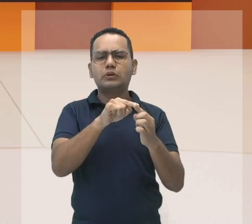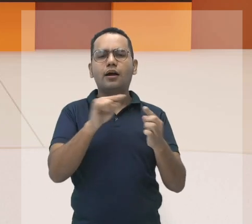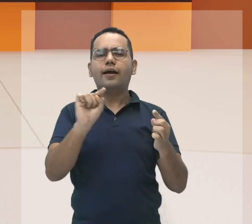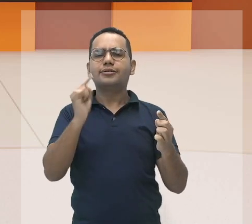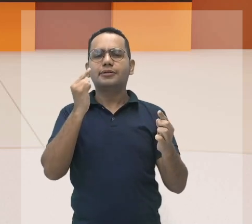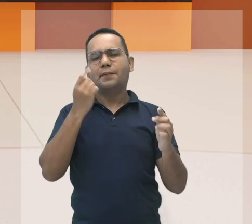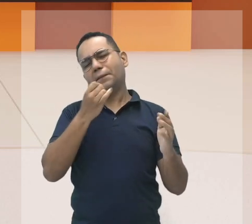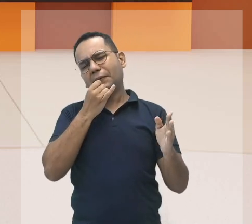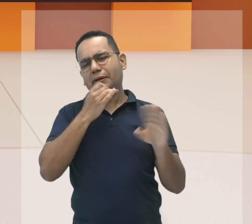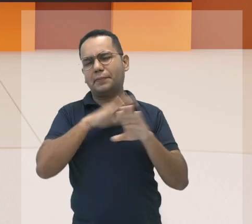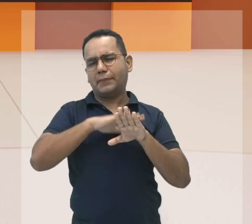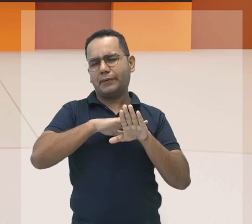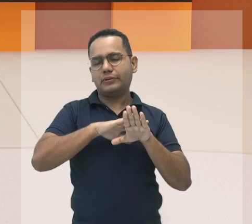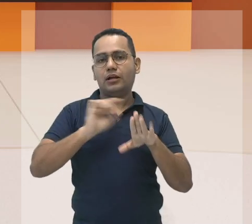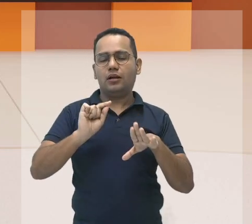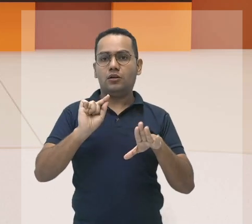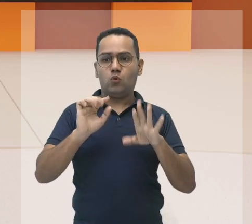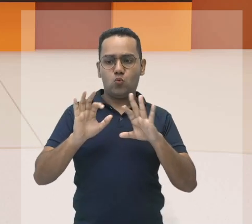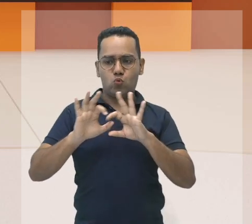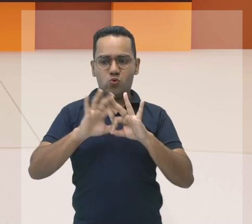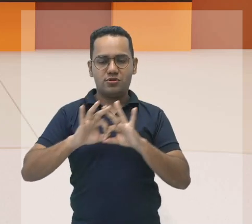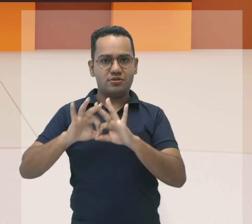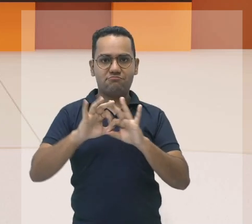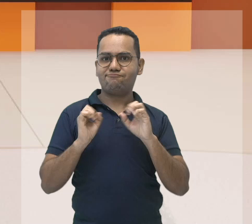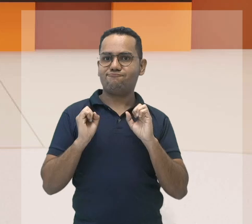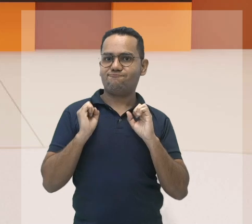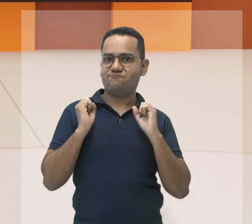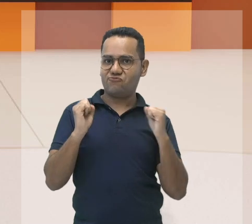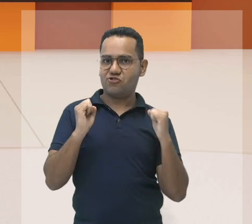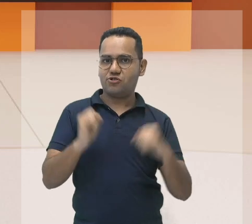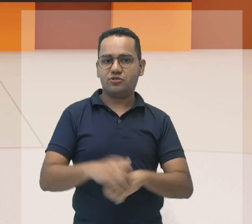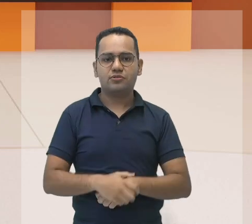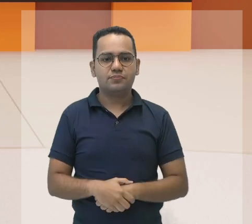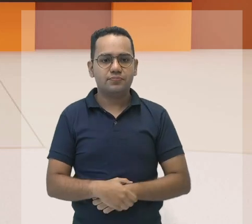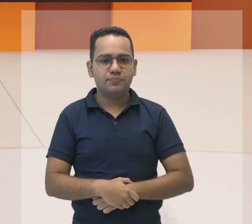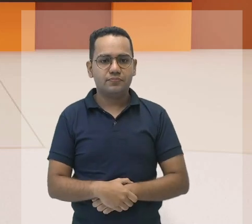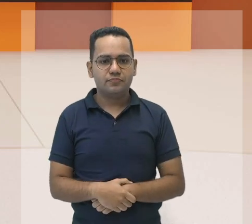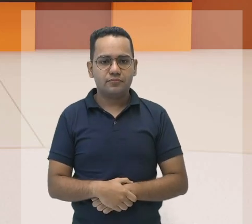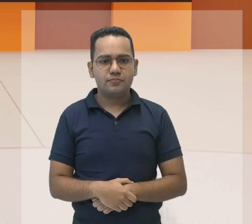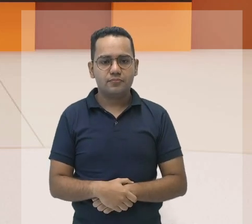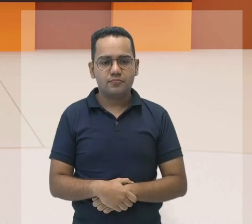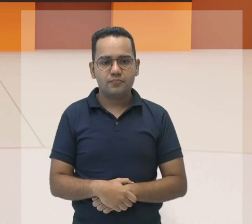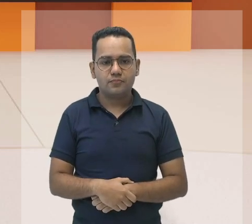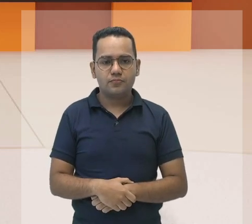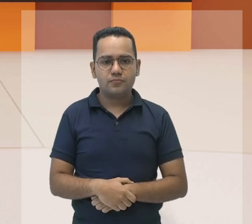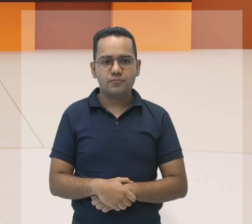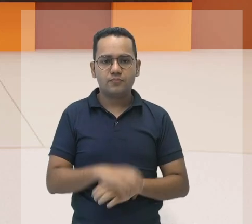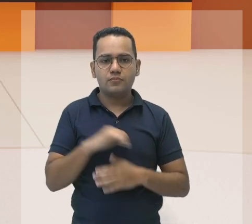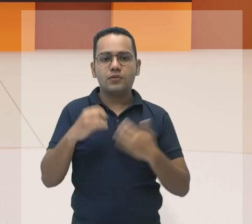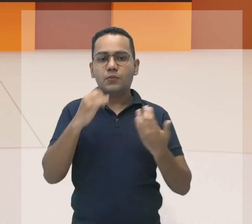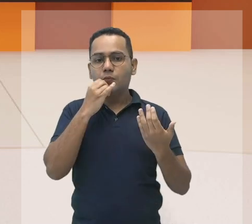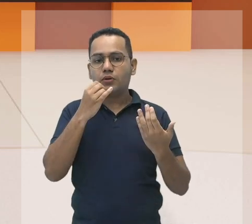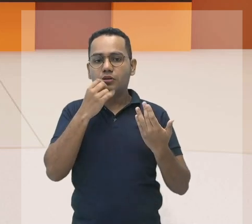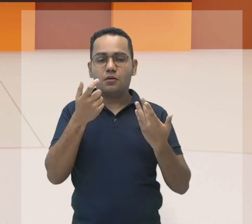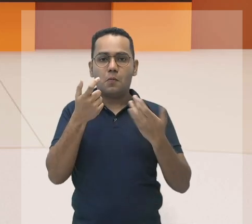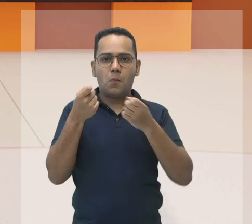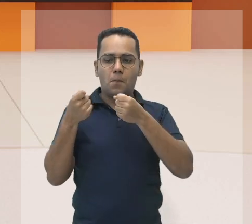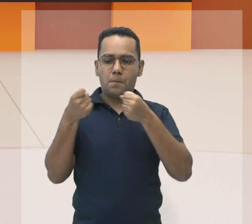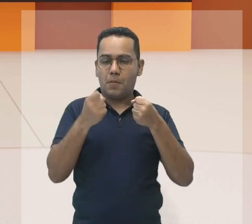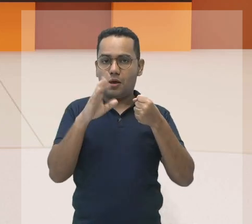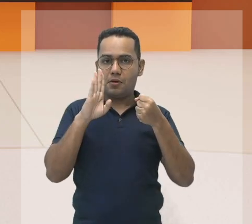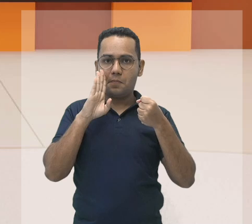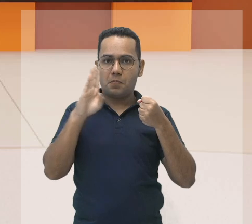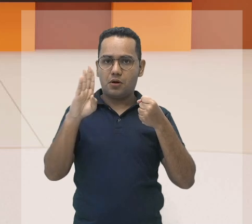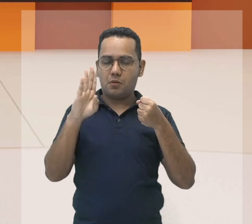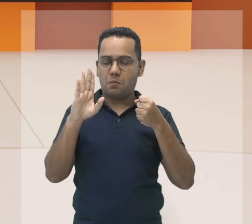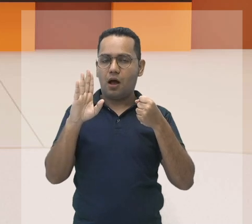do juntos somos mais fortes, né? Então, para os países enfrentarem economias mais poderosas, como os Estados Unidos, por exemplo, eles acabam se unindo